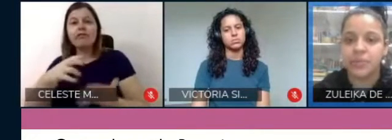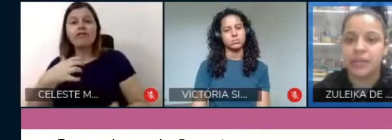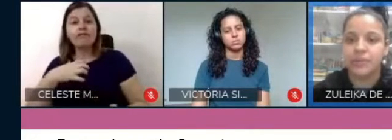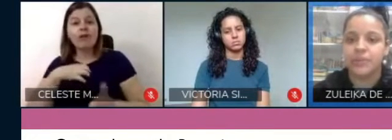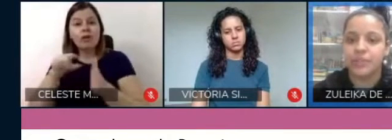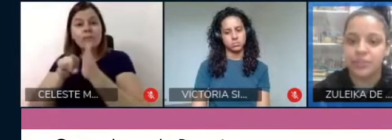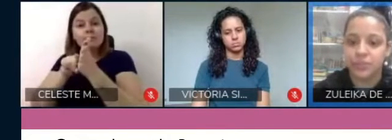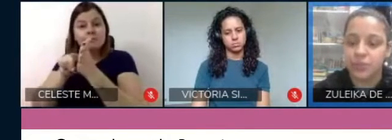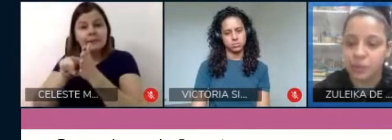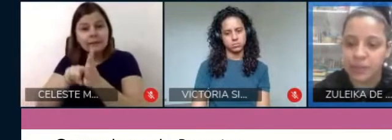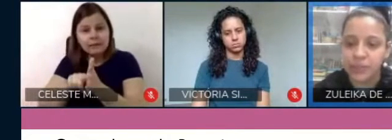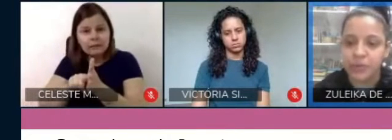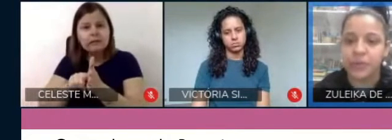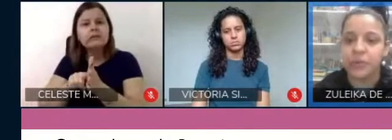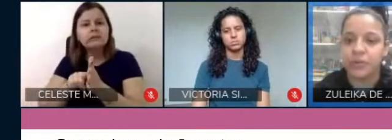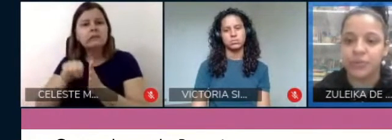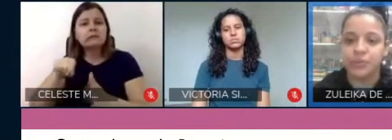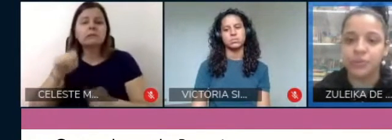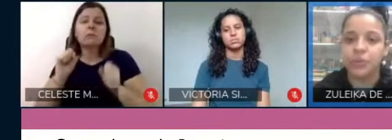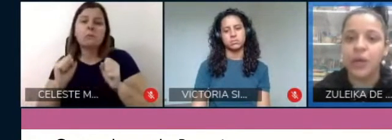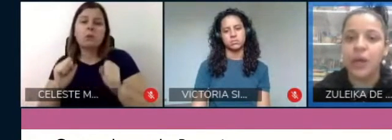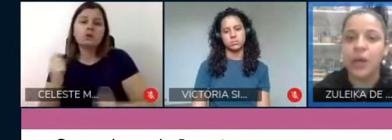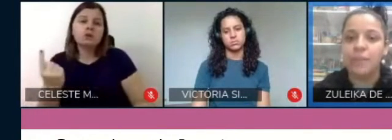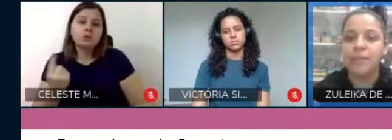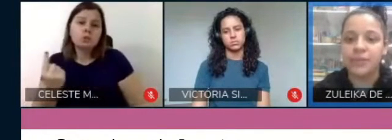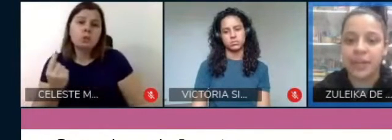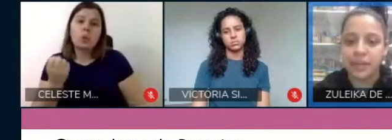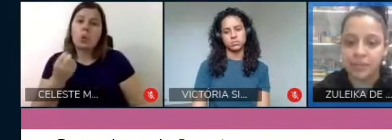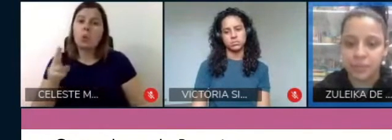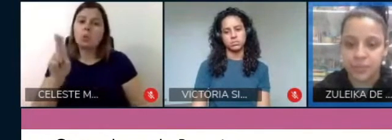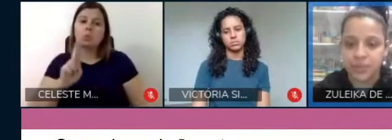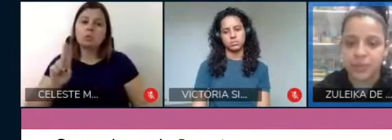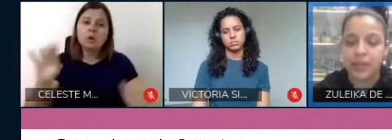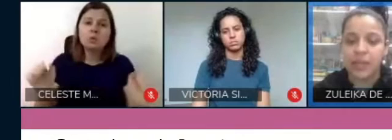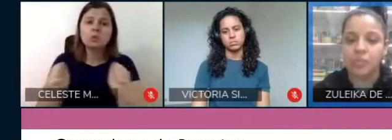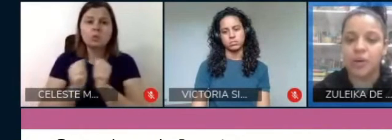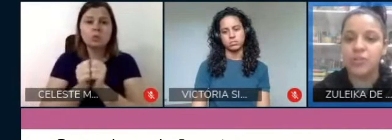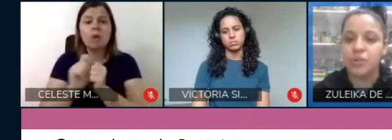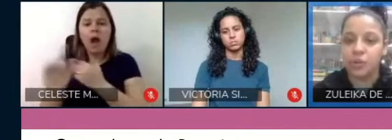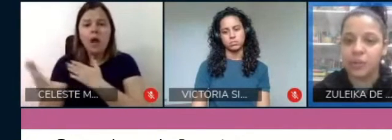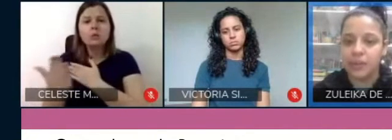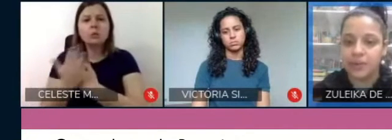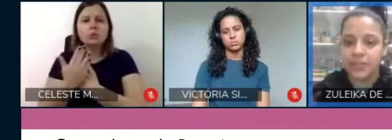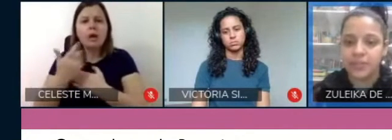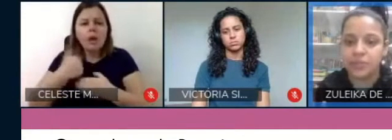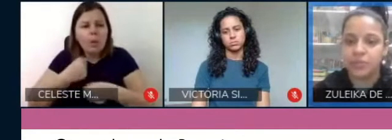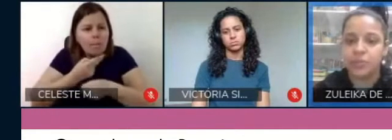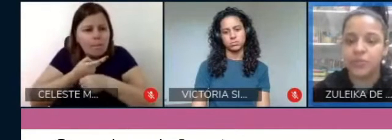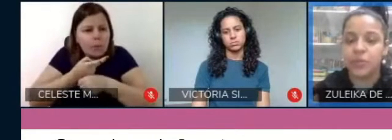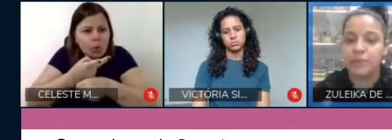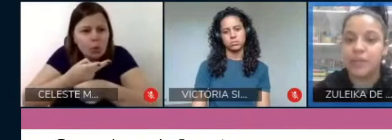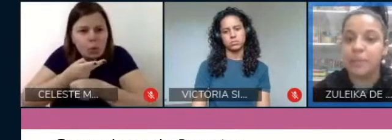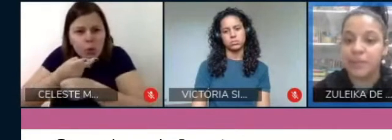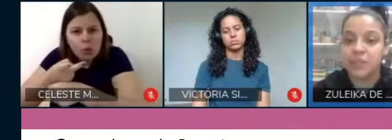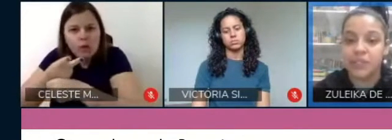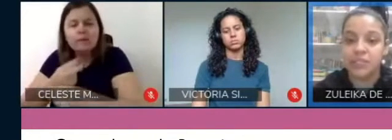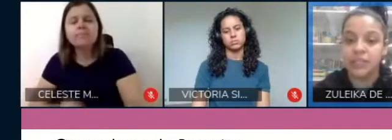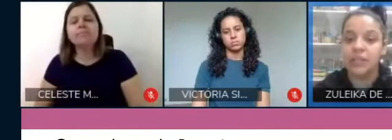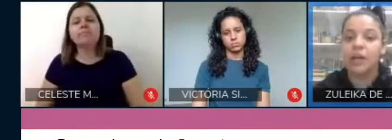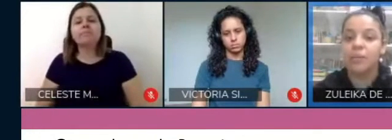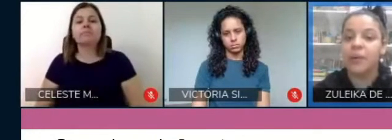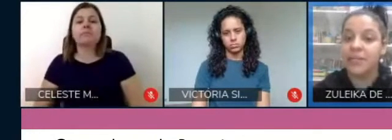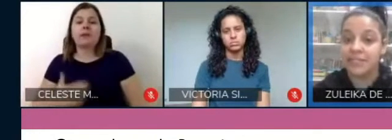podem ser usados individualmente ou em conjunto para me ajudar na busca. Eu posso combinar a